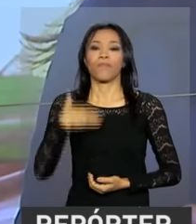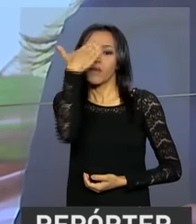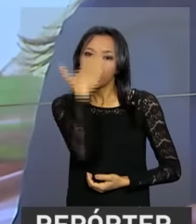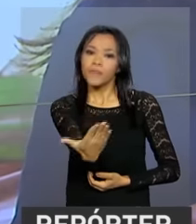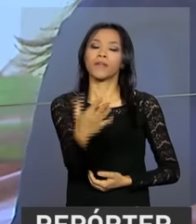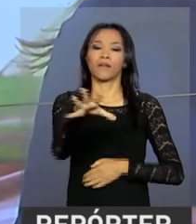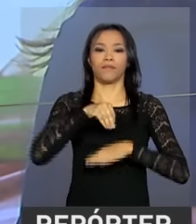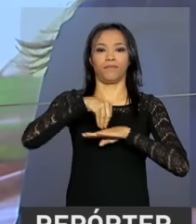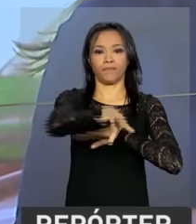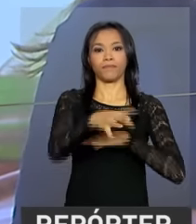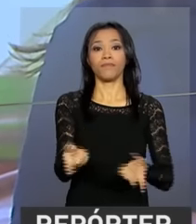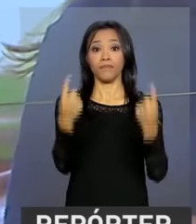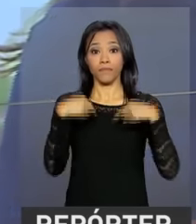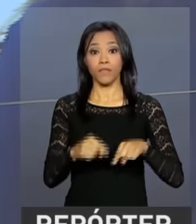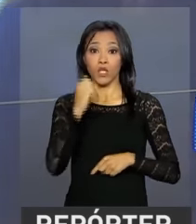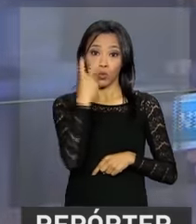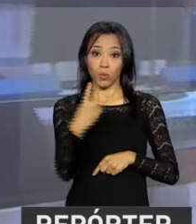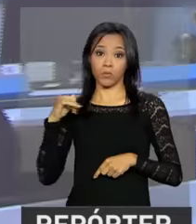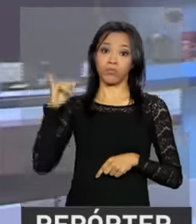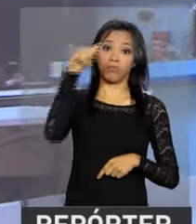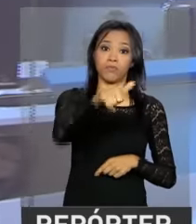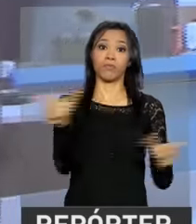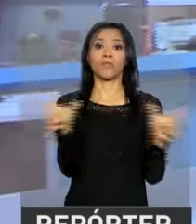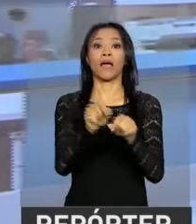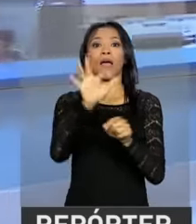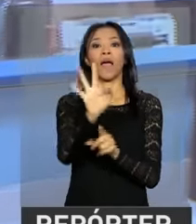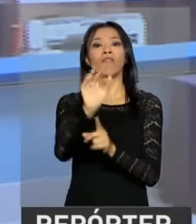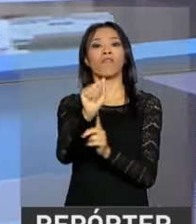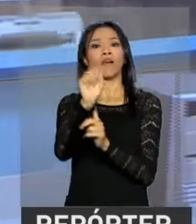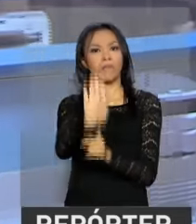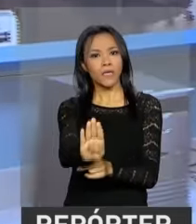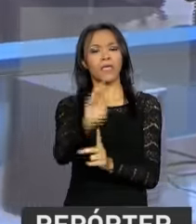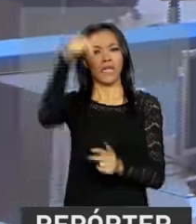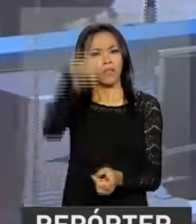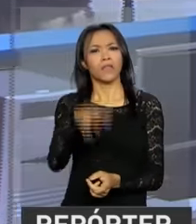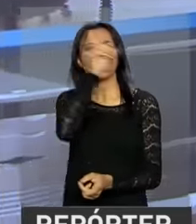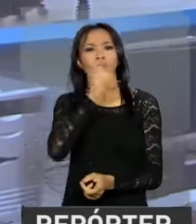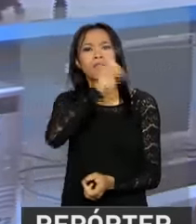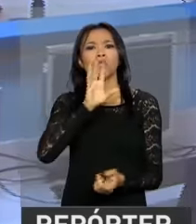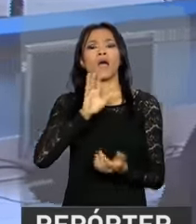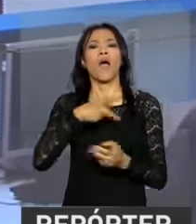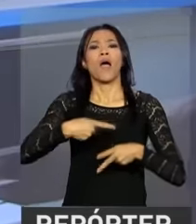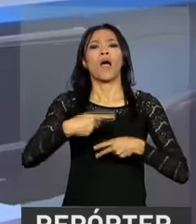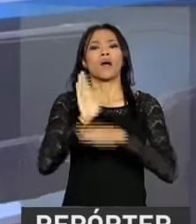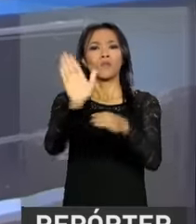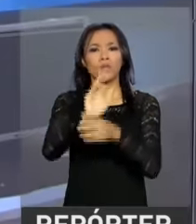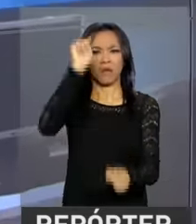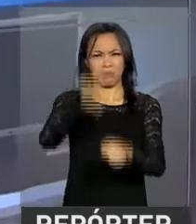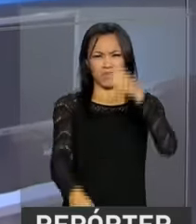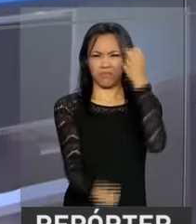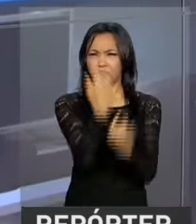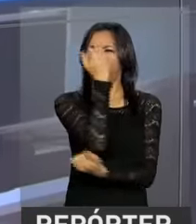Gabriela, pelas suas informações. E duas aeronaves da Força Aérea Brasileira decolaram neste domingo para ajudar no combate aos incêndios florestais